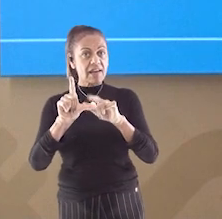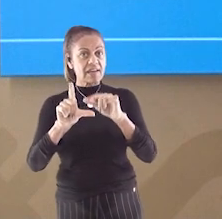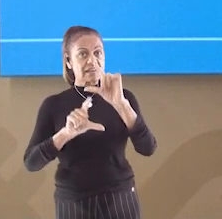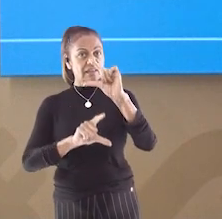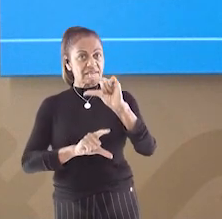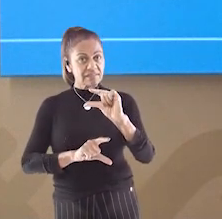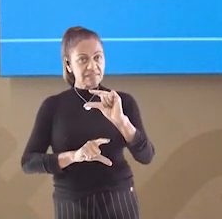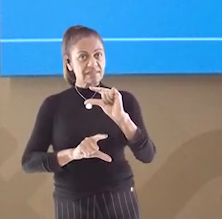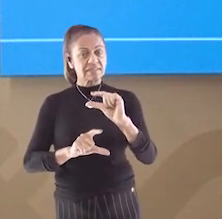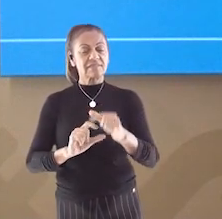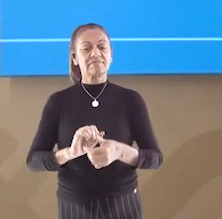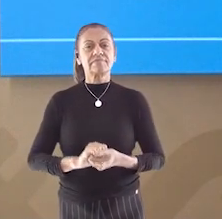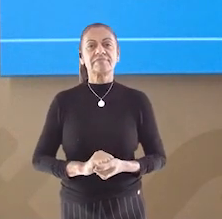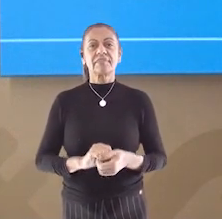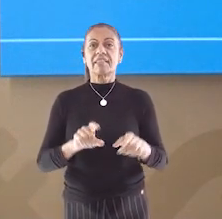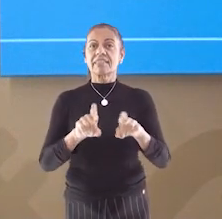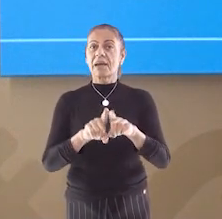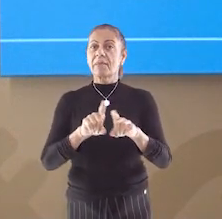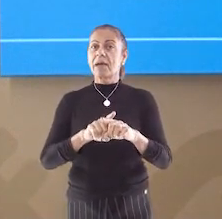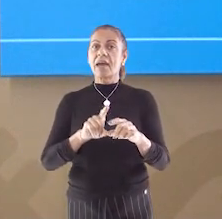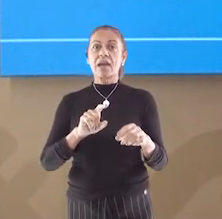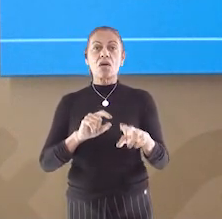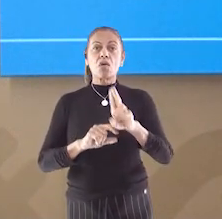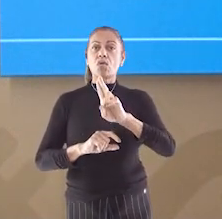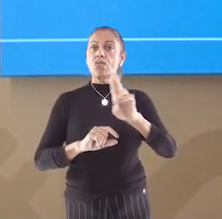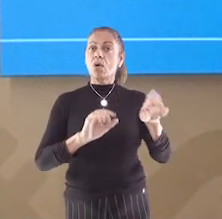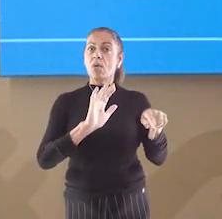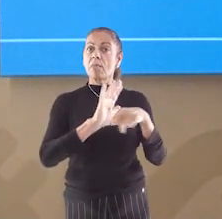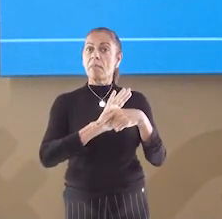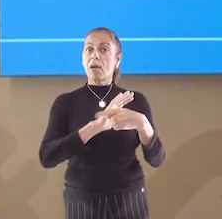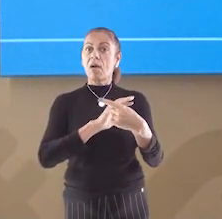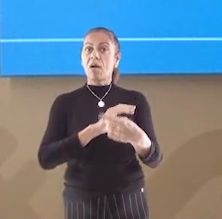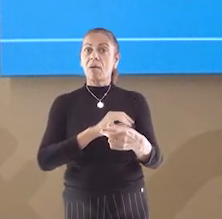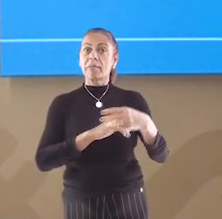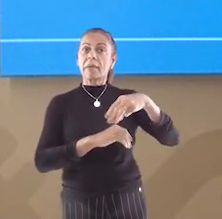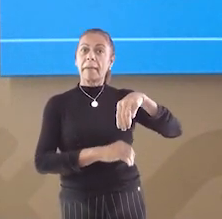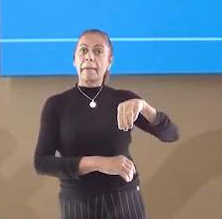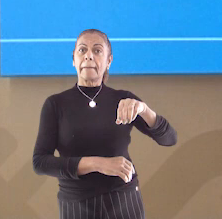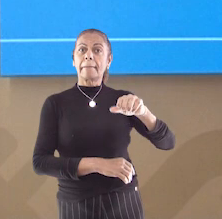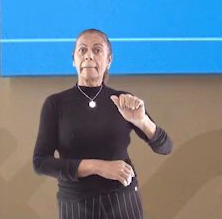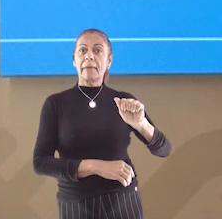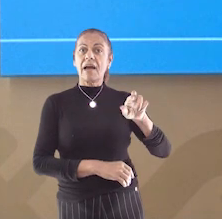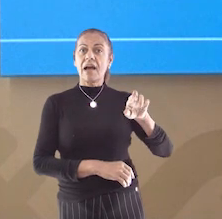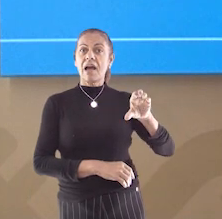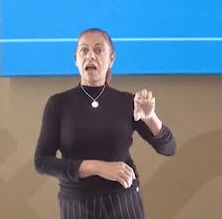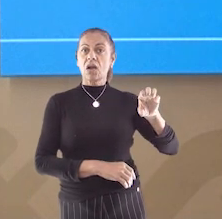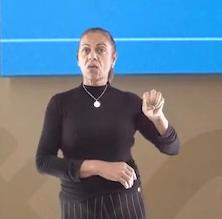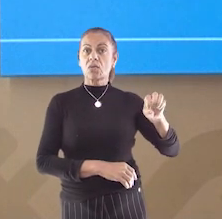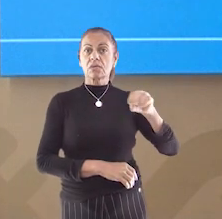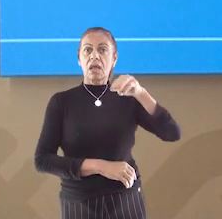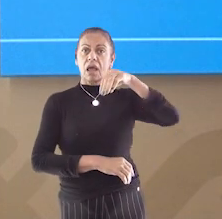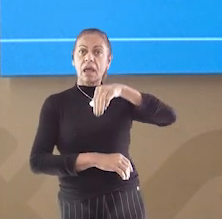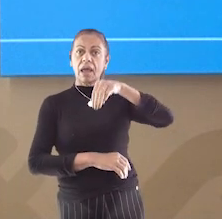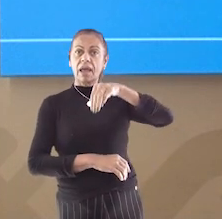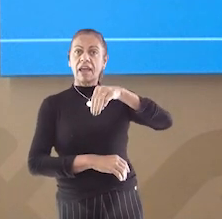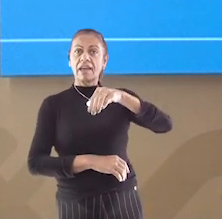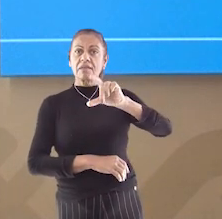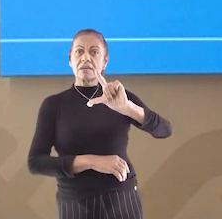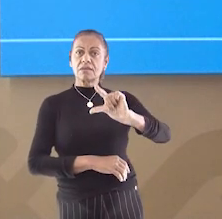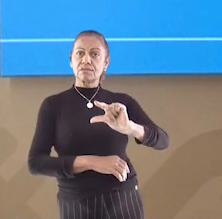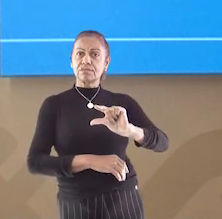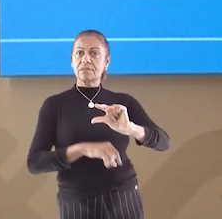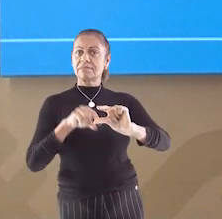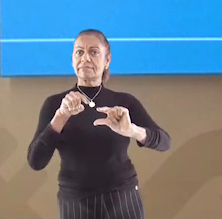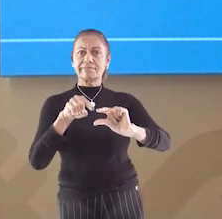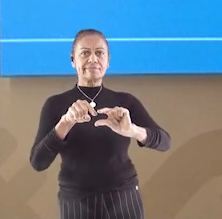com letra minúscula, ok? E o nome dele, Marcos, ele errou o próprio nome. Ele